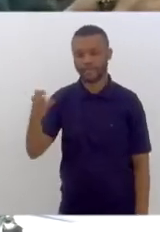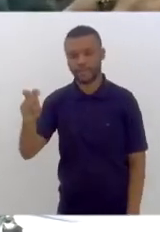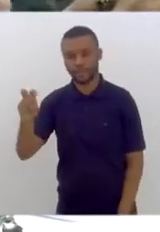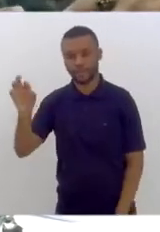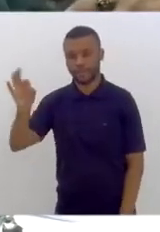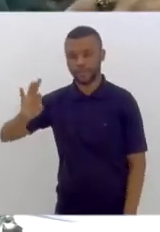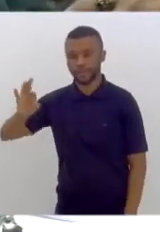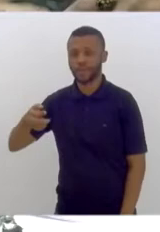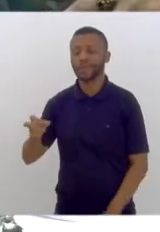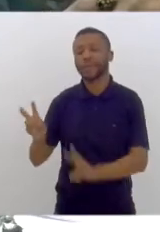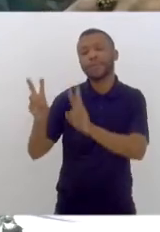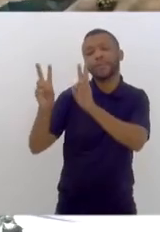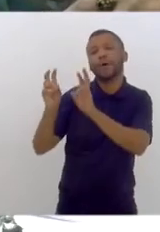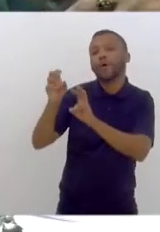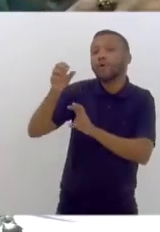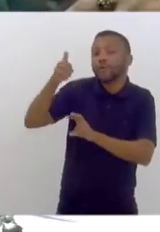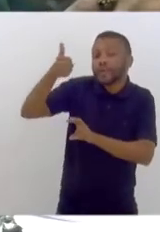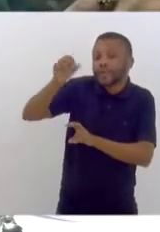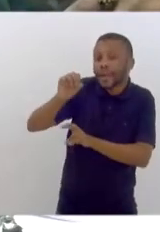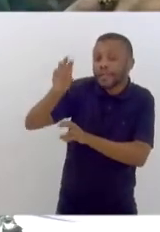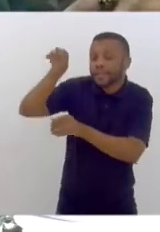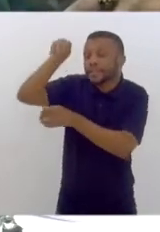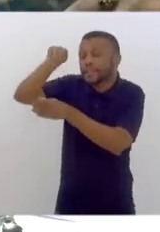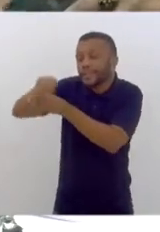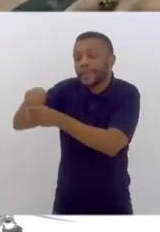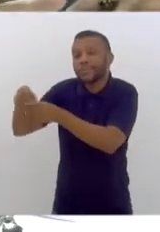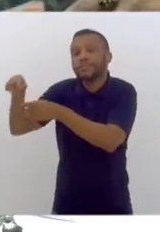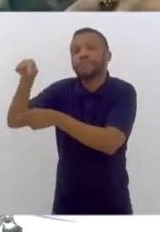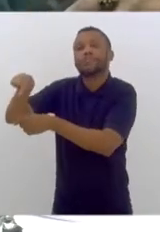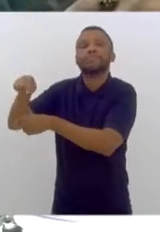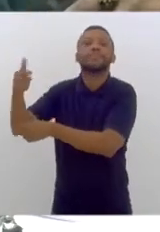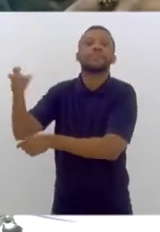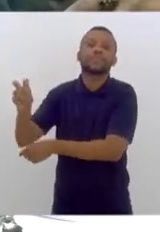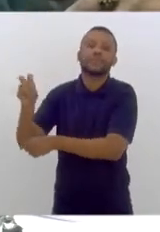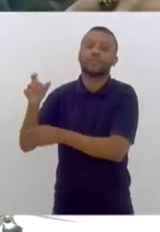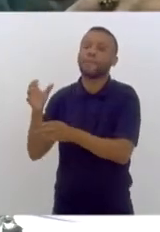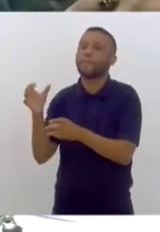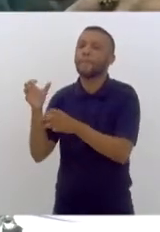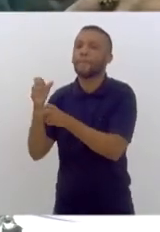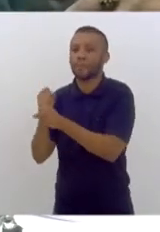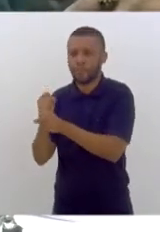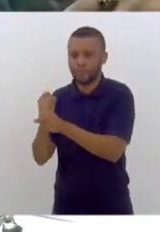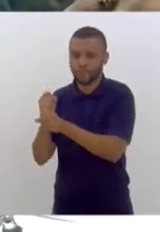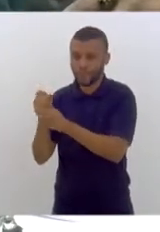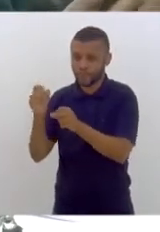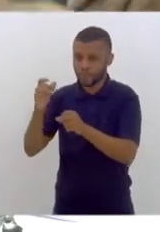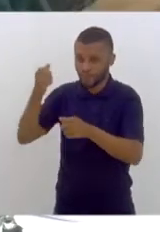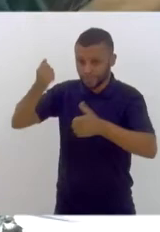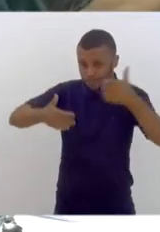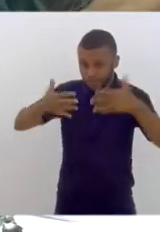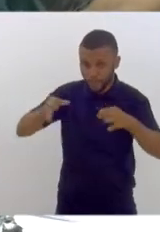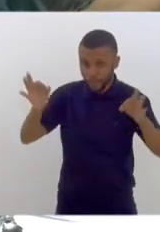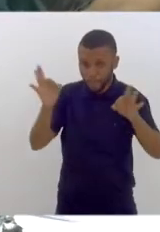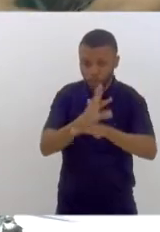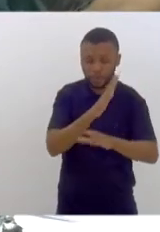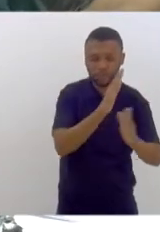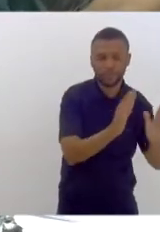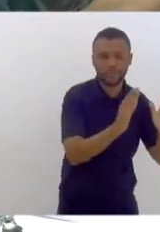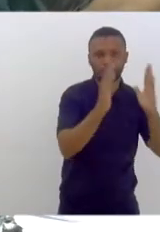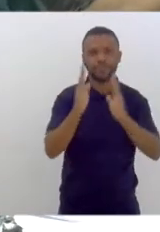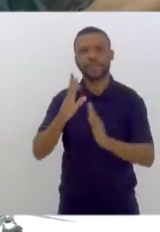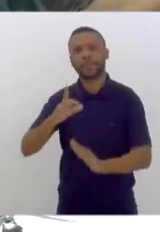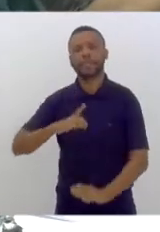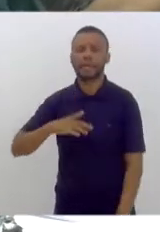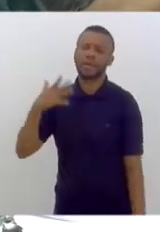os 10 dentro dos 25. Equacionado isso, aí a gente vai para a parte que vai ter muita